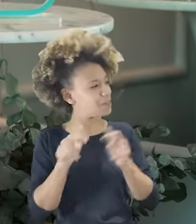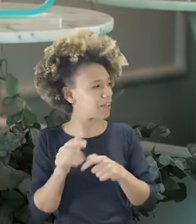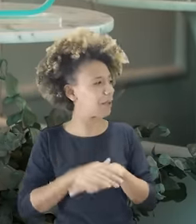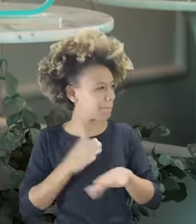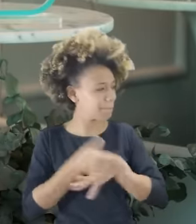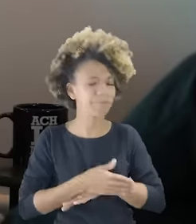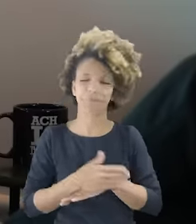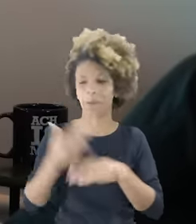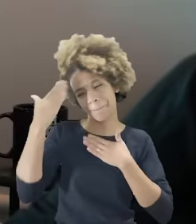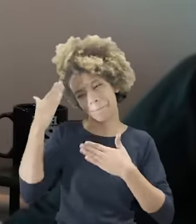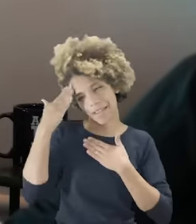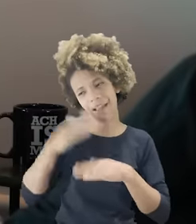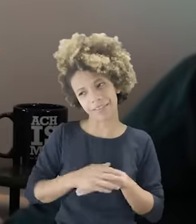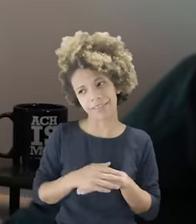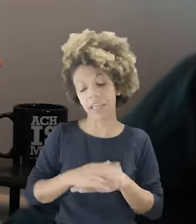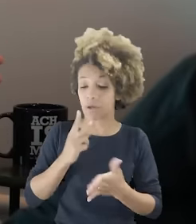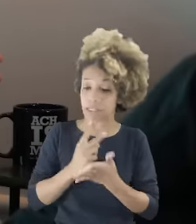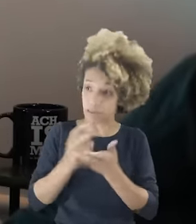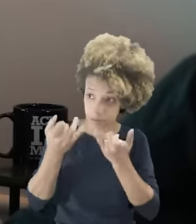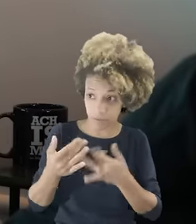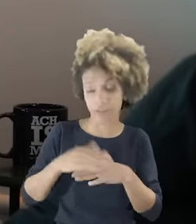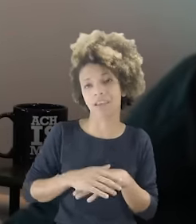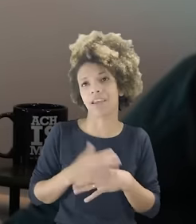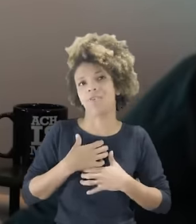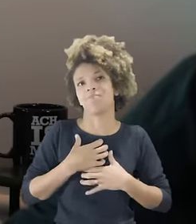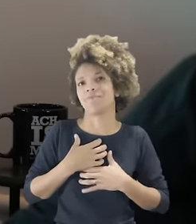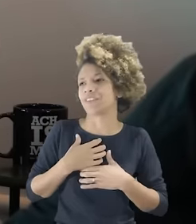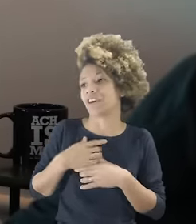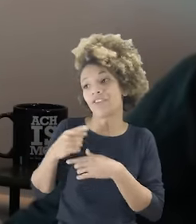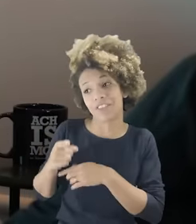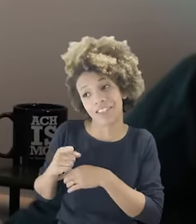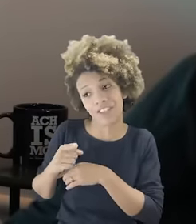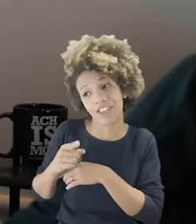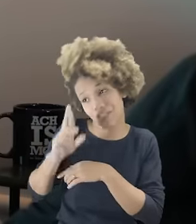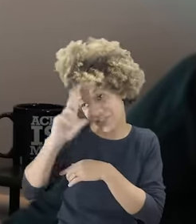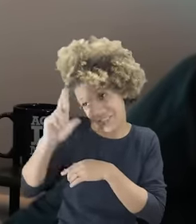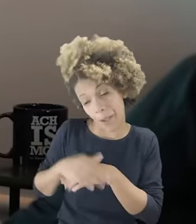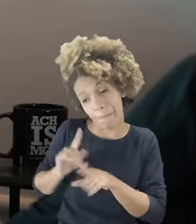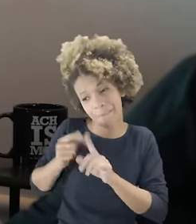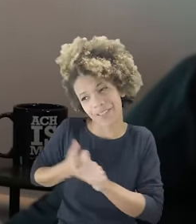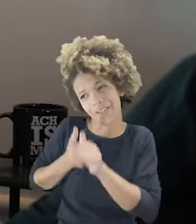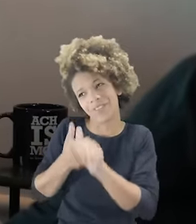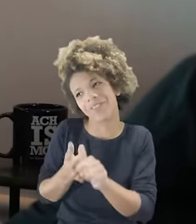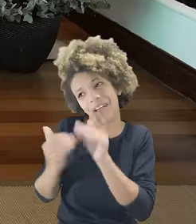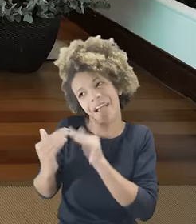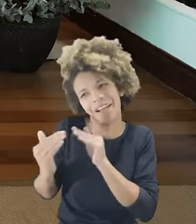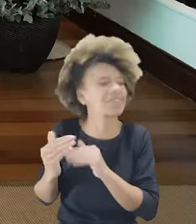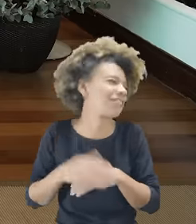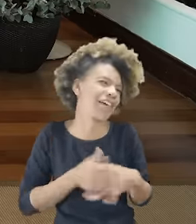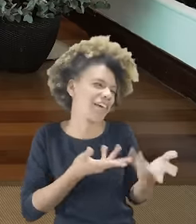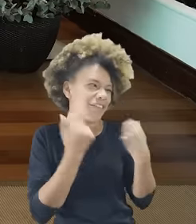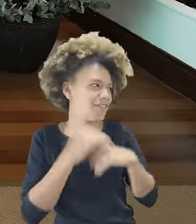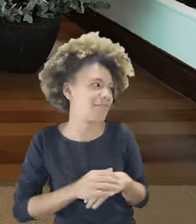feliz em saber da onde você veio assim obrigado Tamo junto sempre fala já falei isso eu não gosto de chamar vocês de velho vocês acompanhava vocês uma